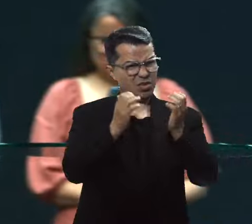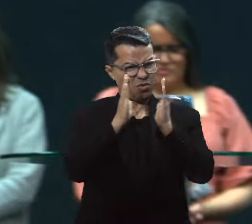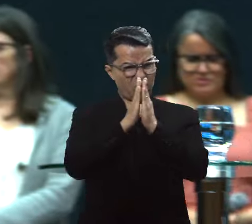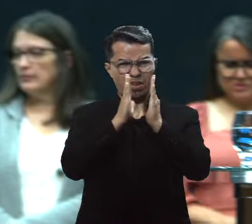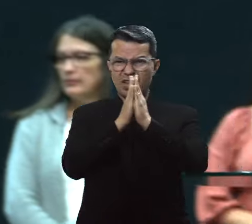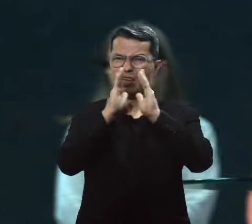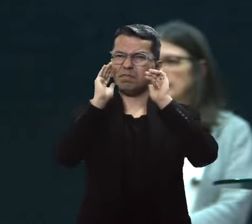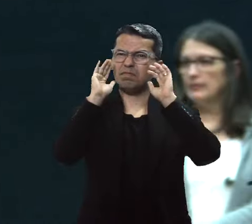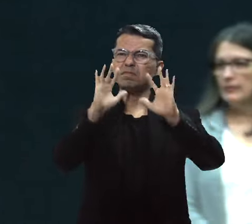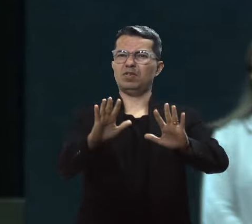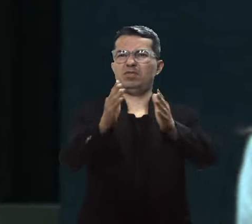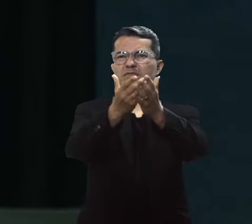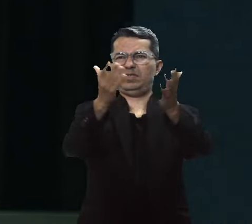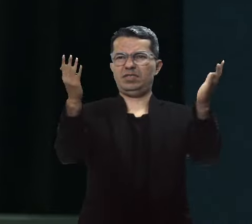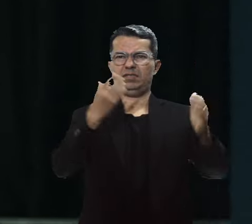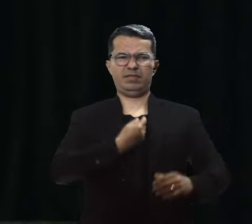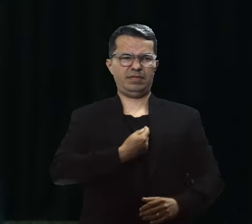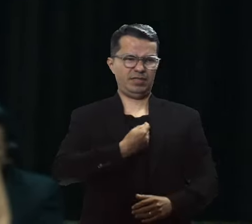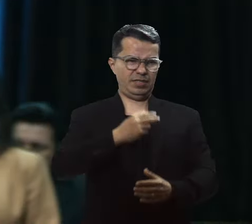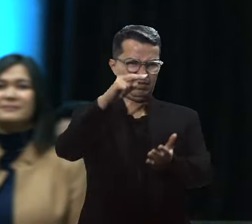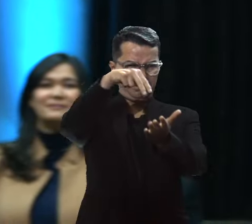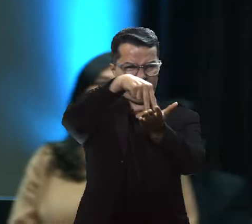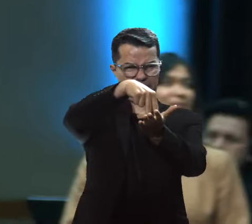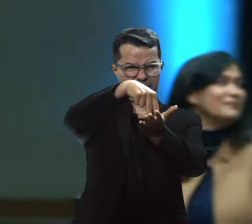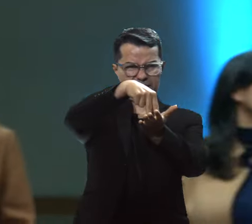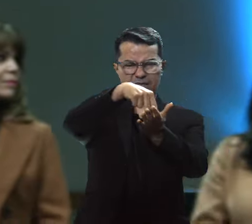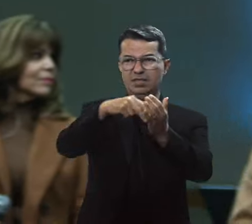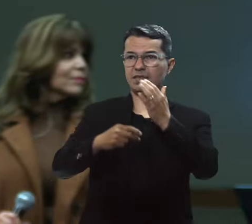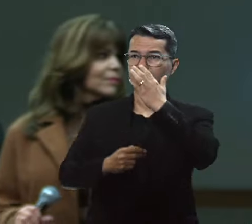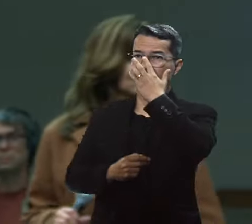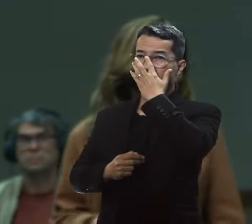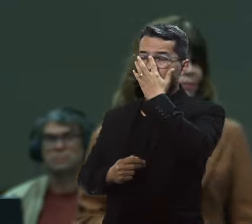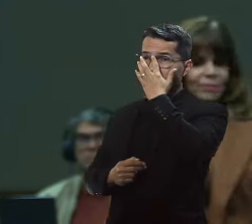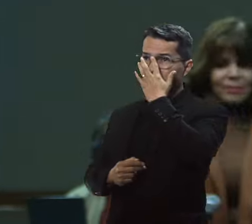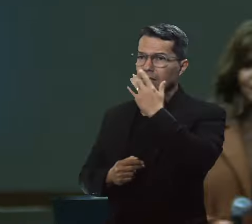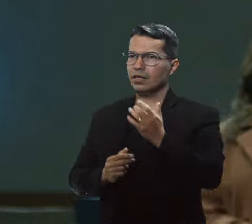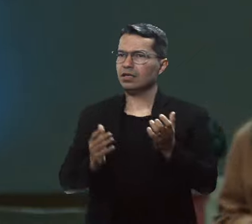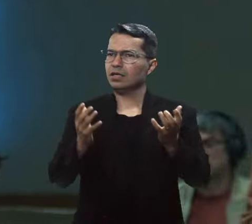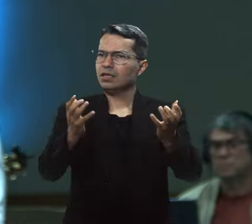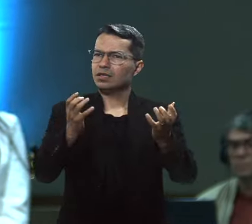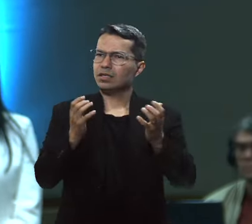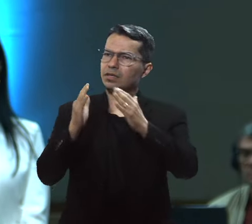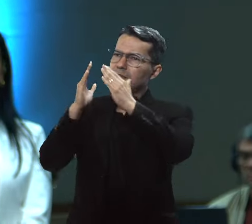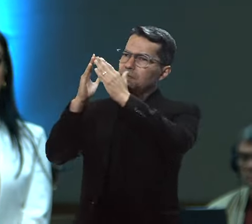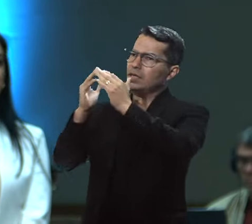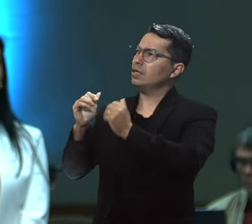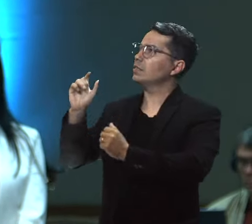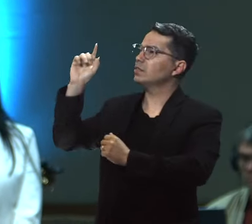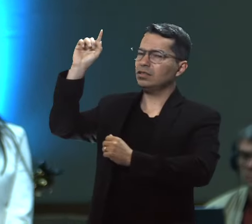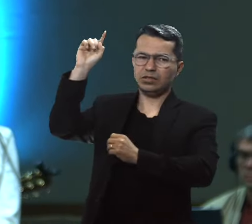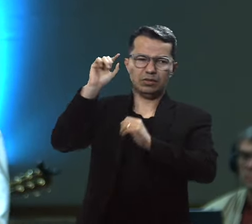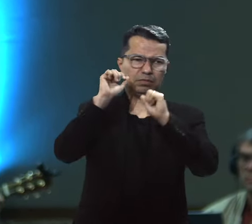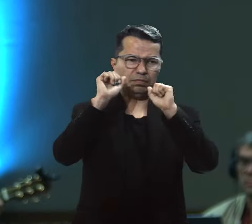orar por você. Quero pedir a Deus pela tua vida.